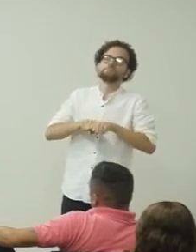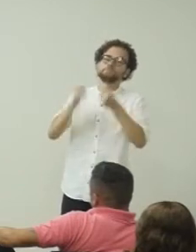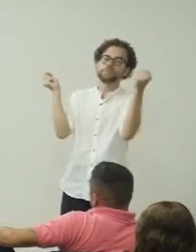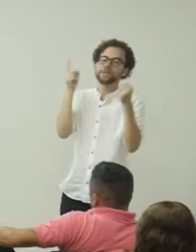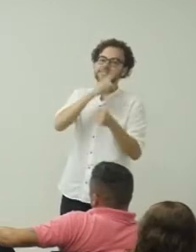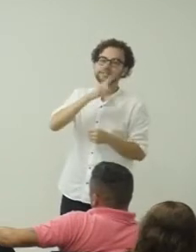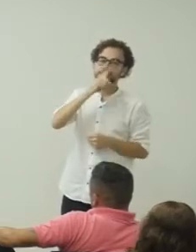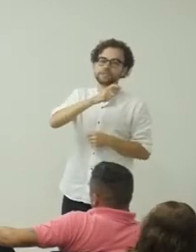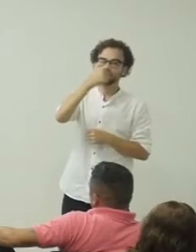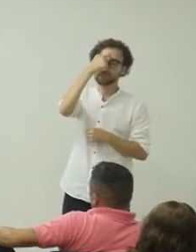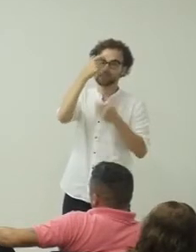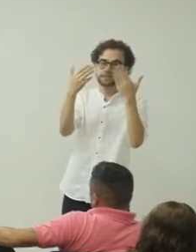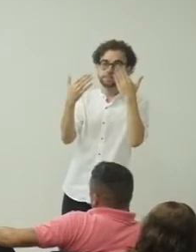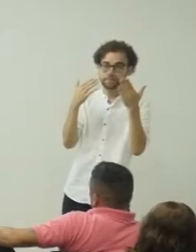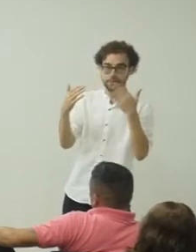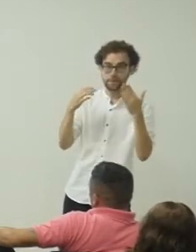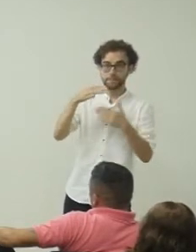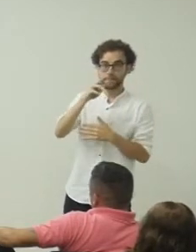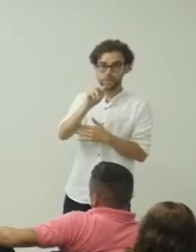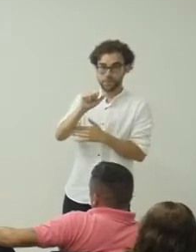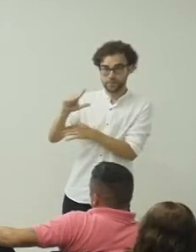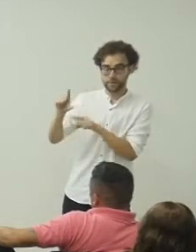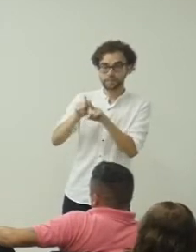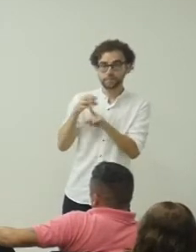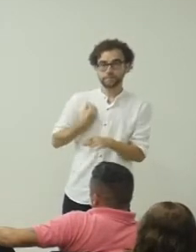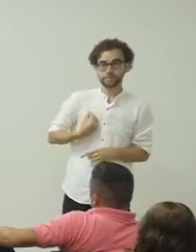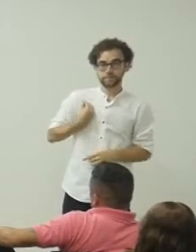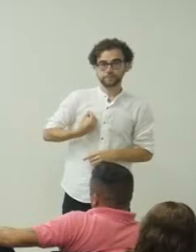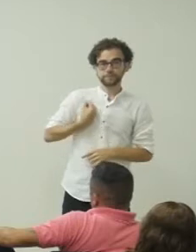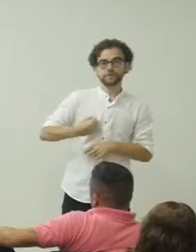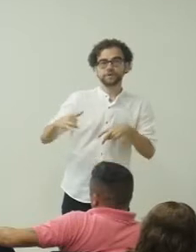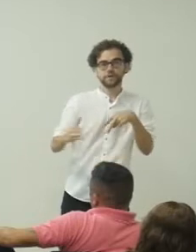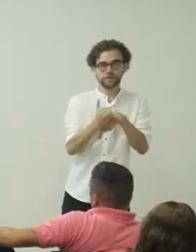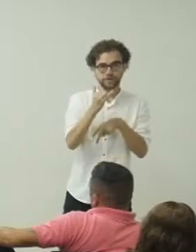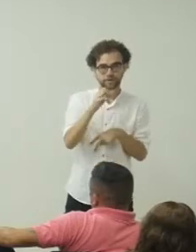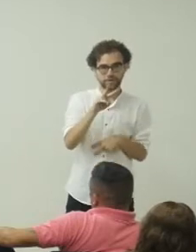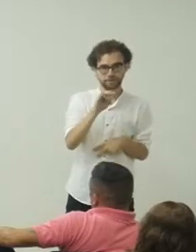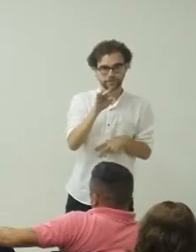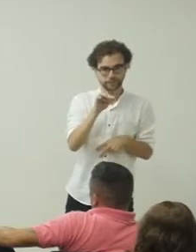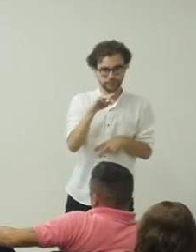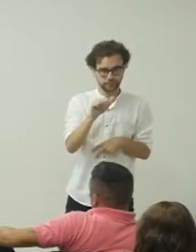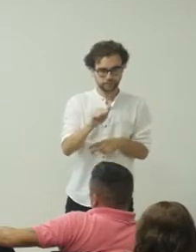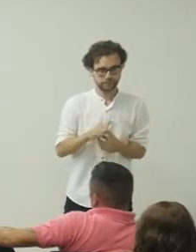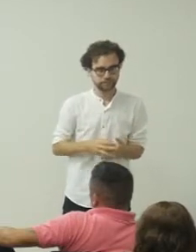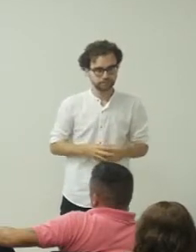físicas, psíquicas, morais e existenciais da vítima. Pode passar?